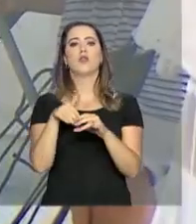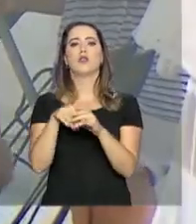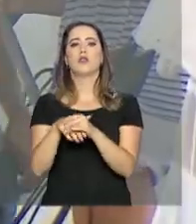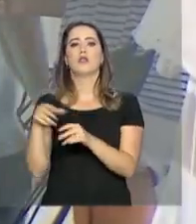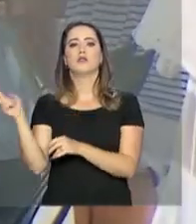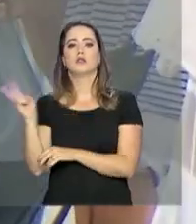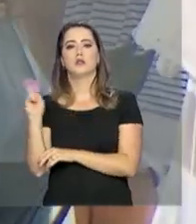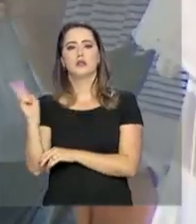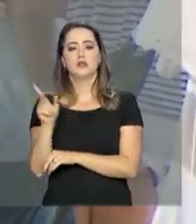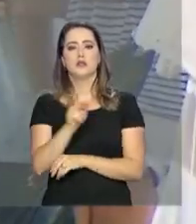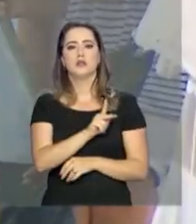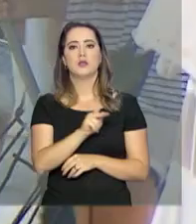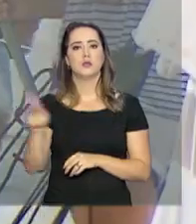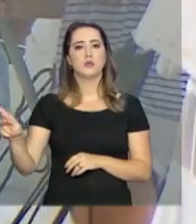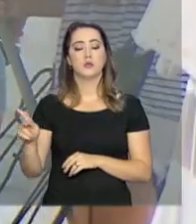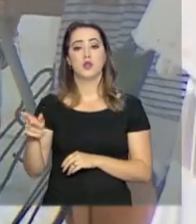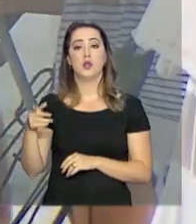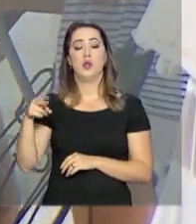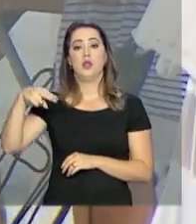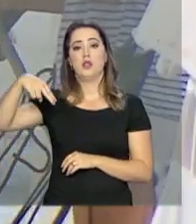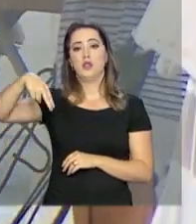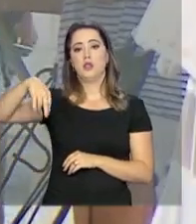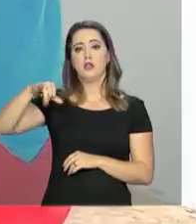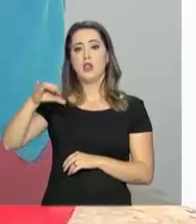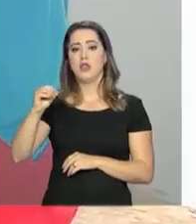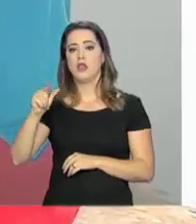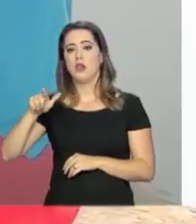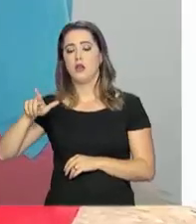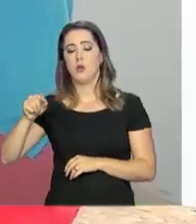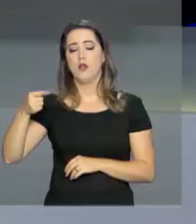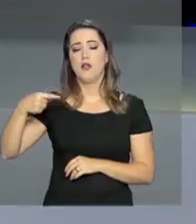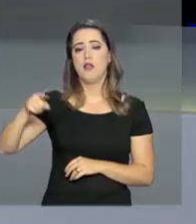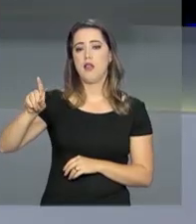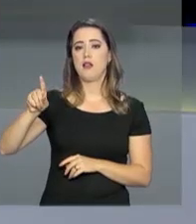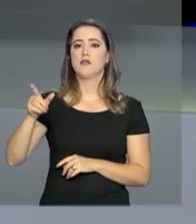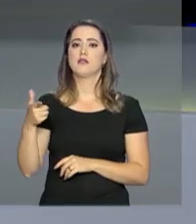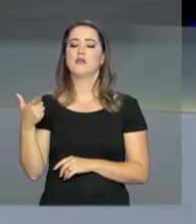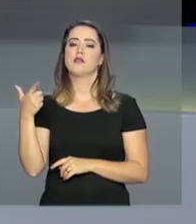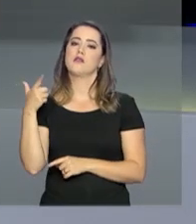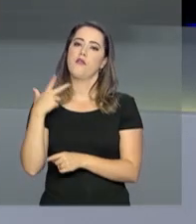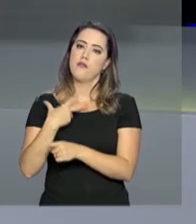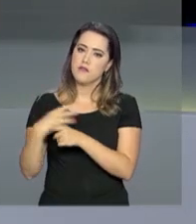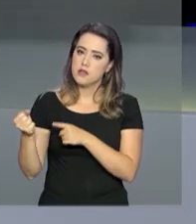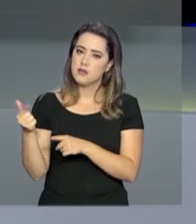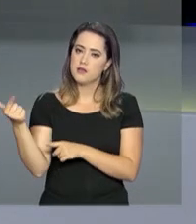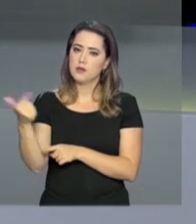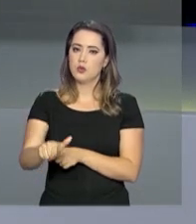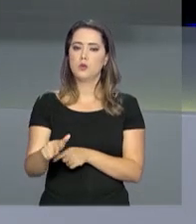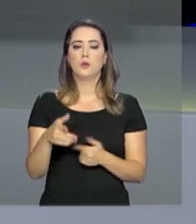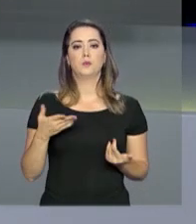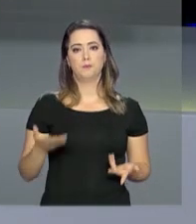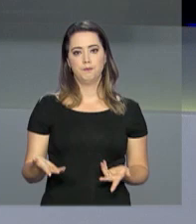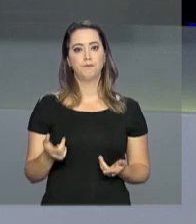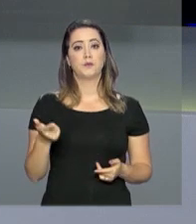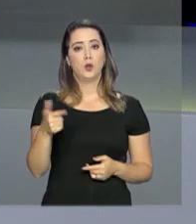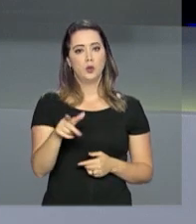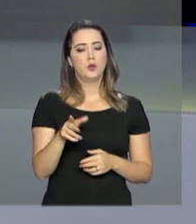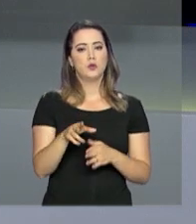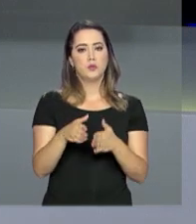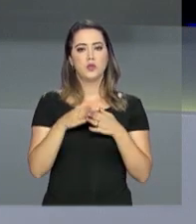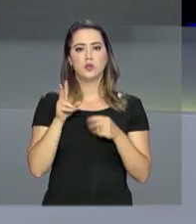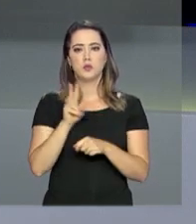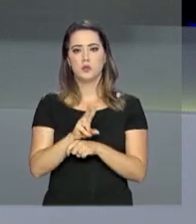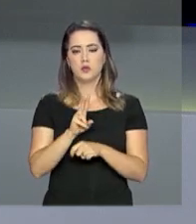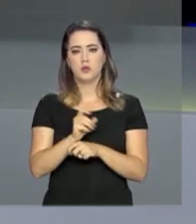eleições na venezuela e o presidente nicolás maduro foi eleito entre os outros pedidos de refúgio no brasil feitos este ano